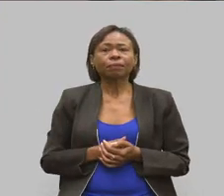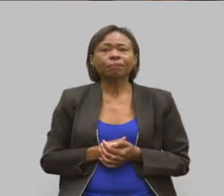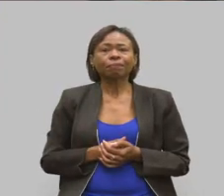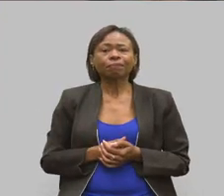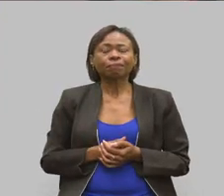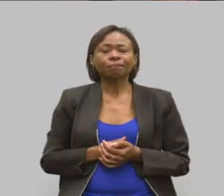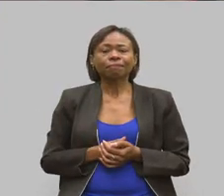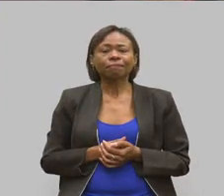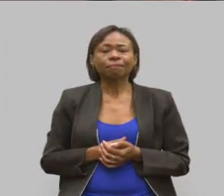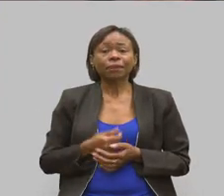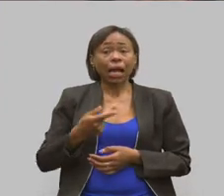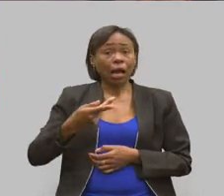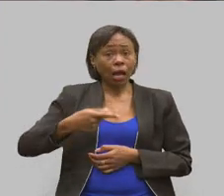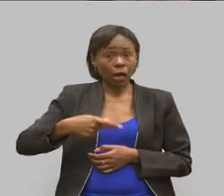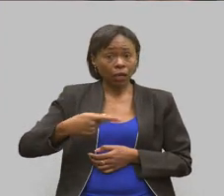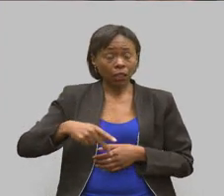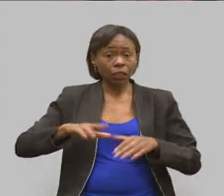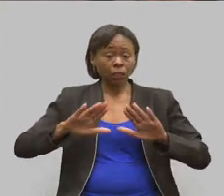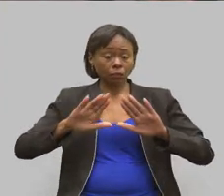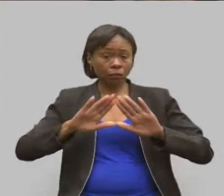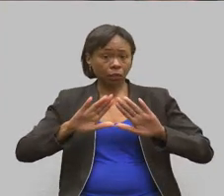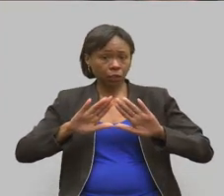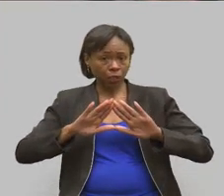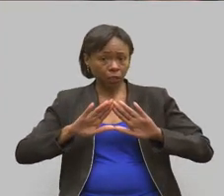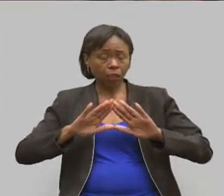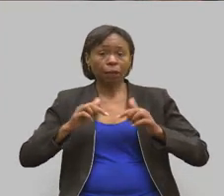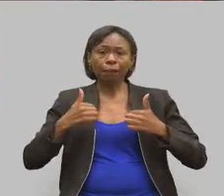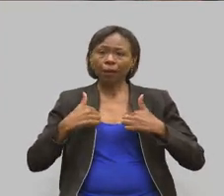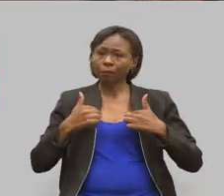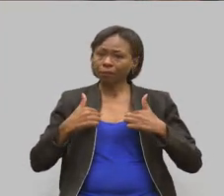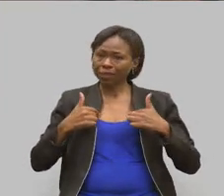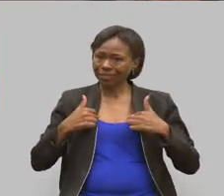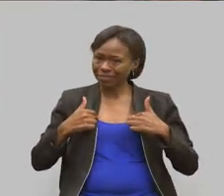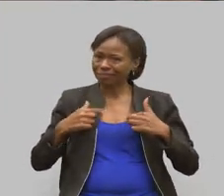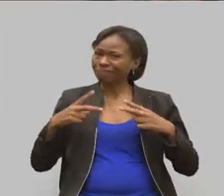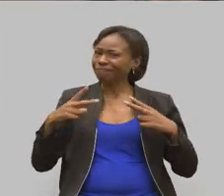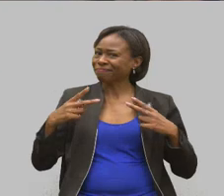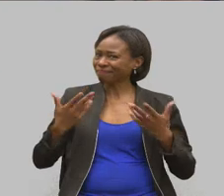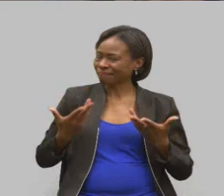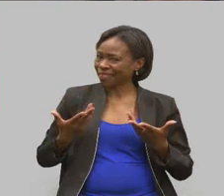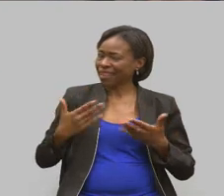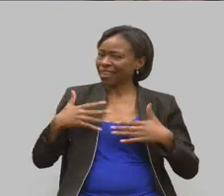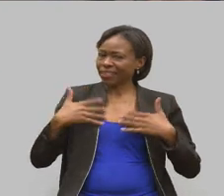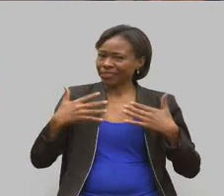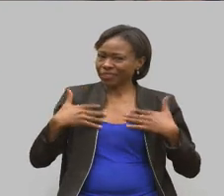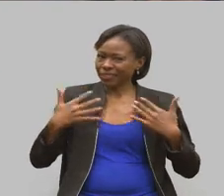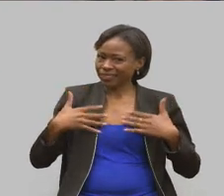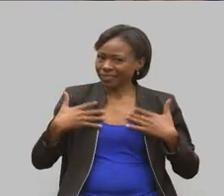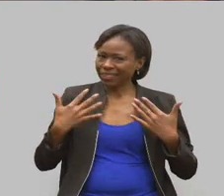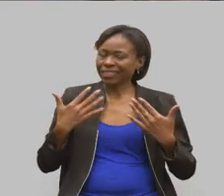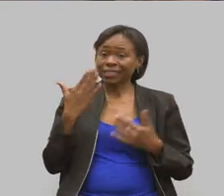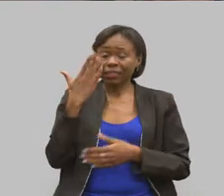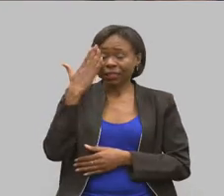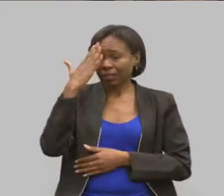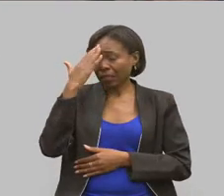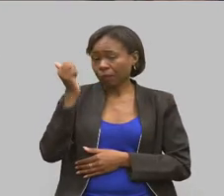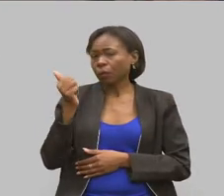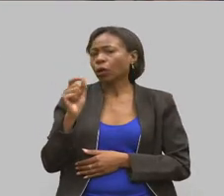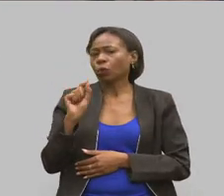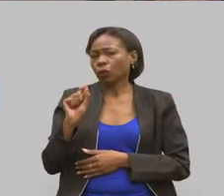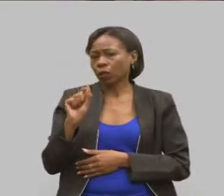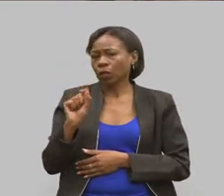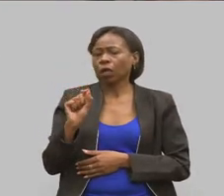casa para mim particularmente é uma alegria e uma honra saber que mesmo com este